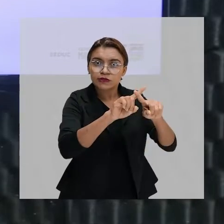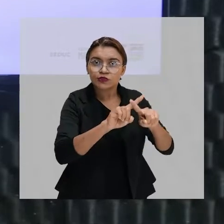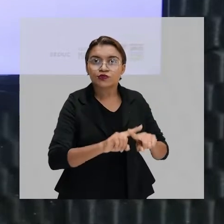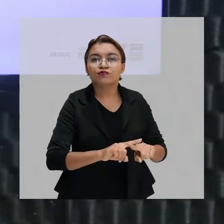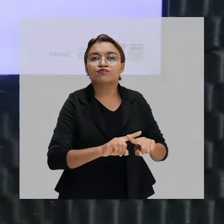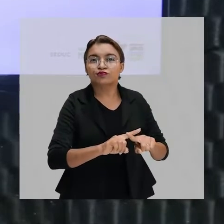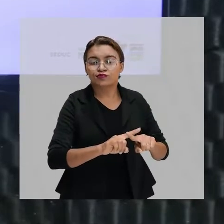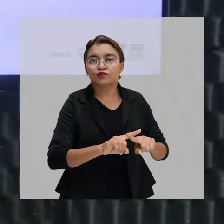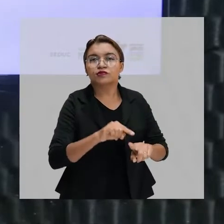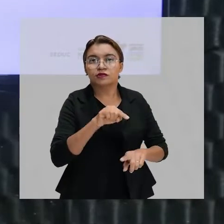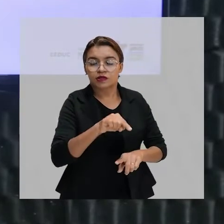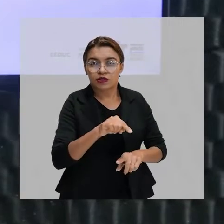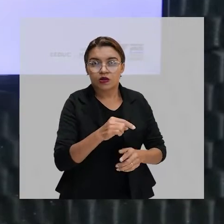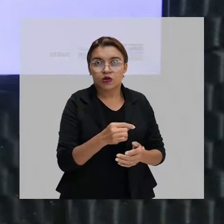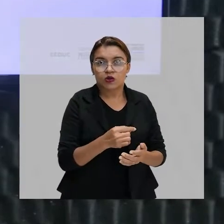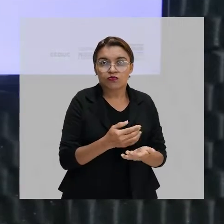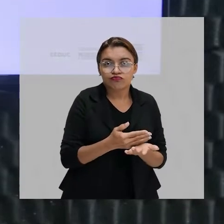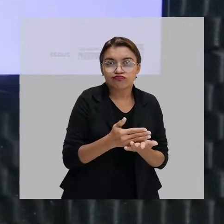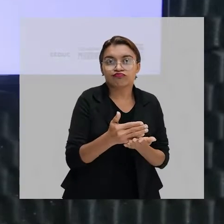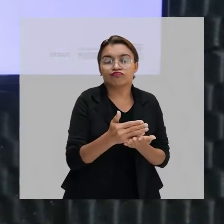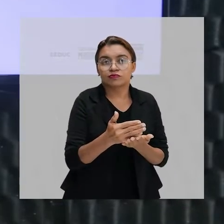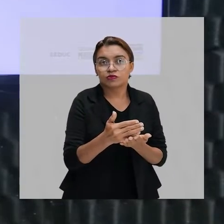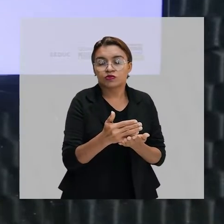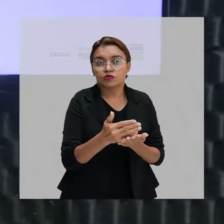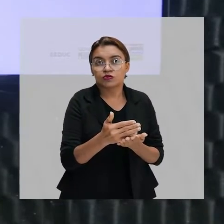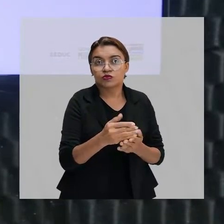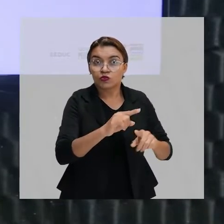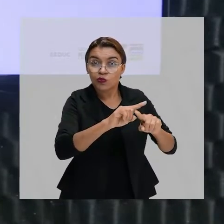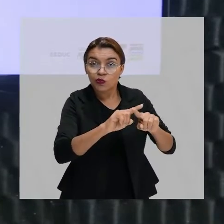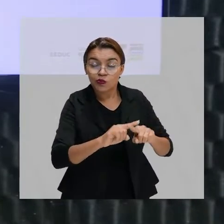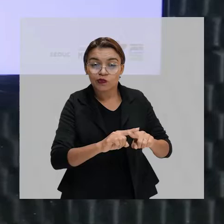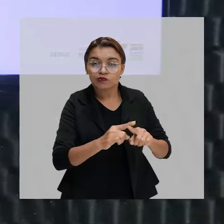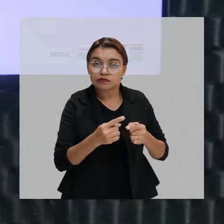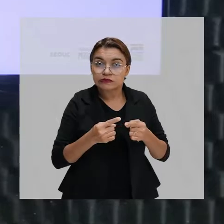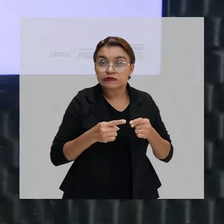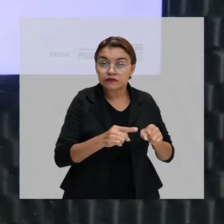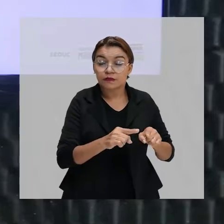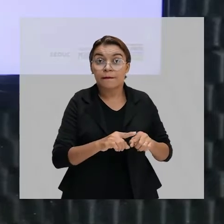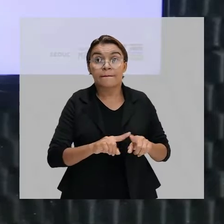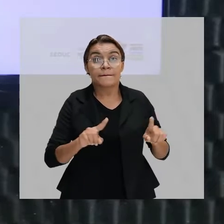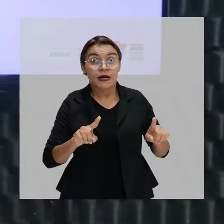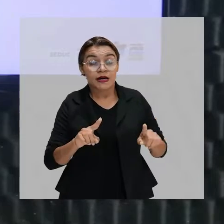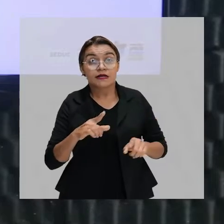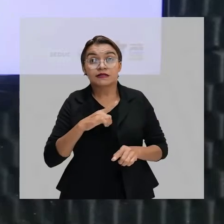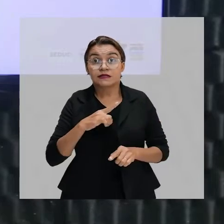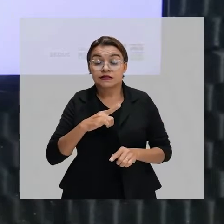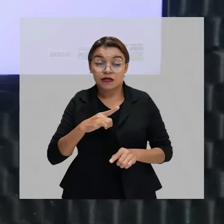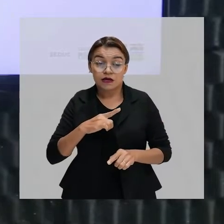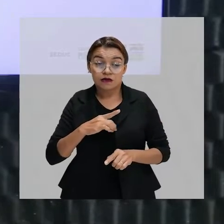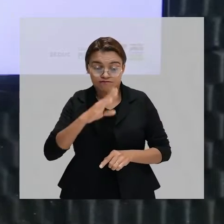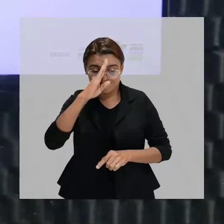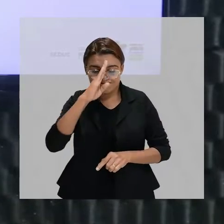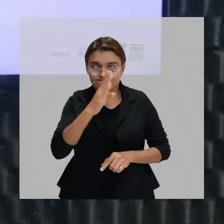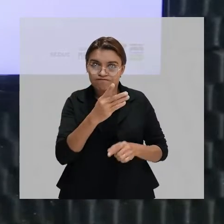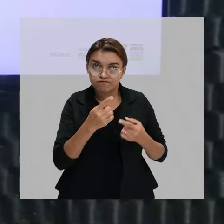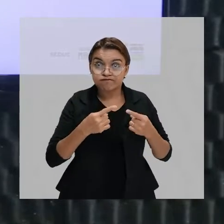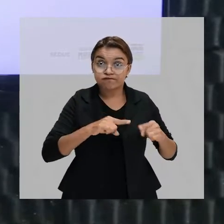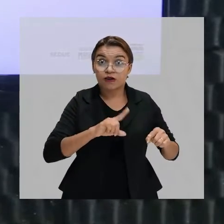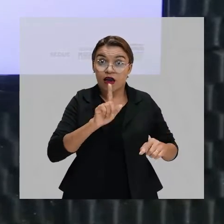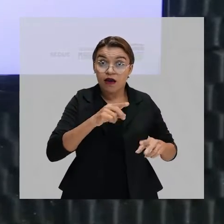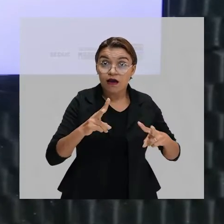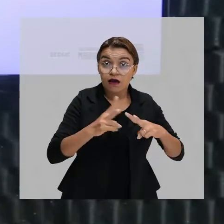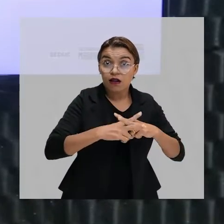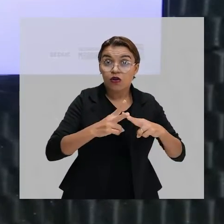aconteceu ali em relação ao combate mas que além do combate direto que é a